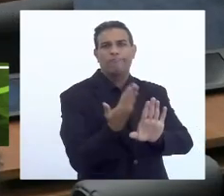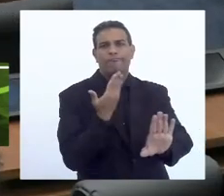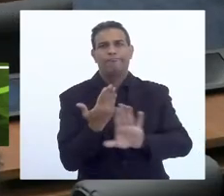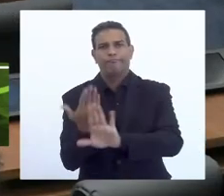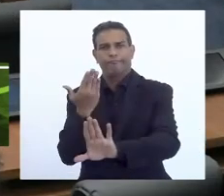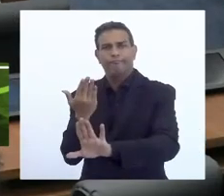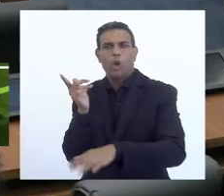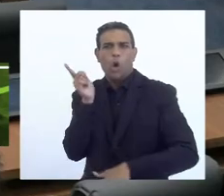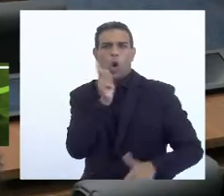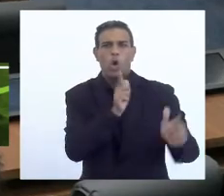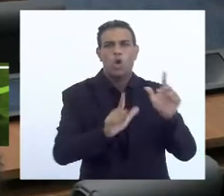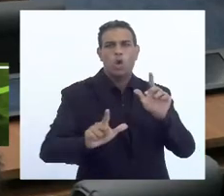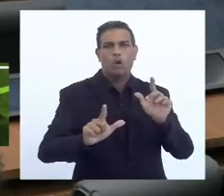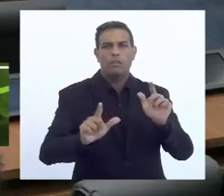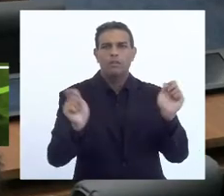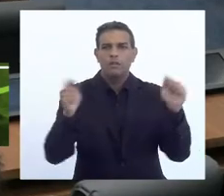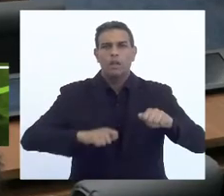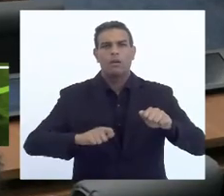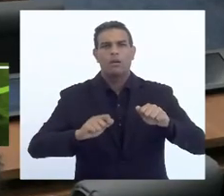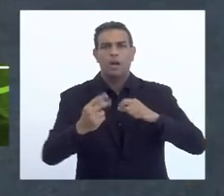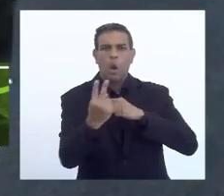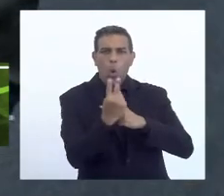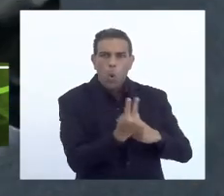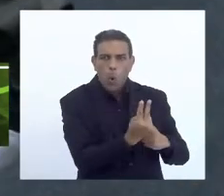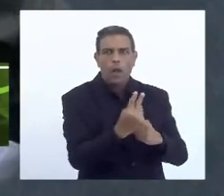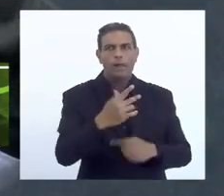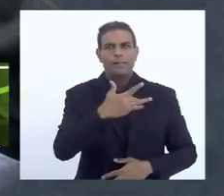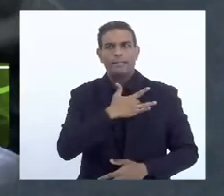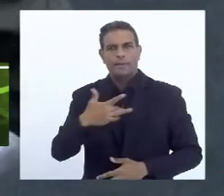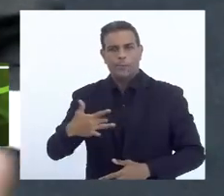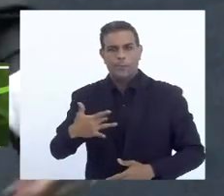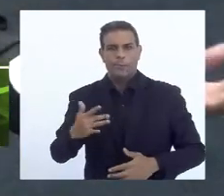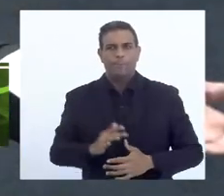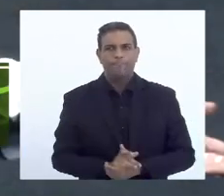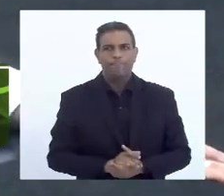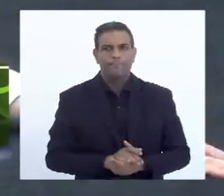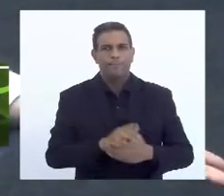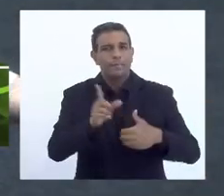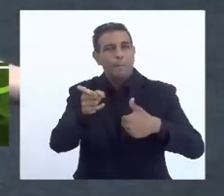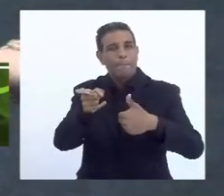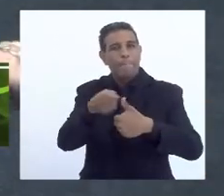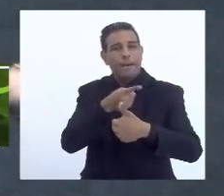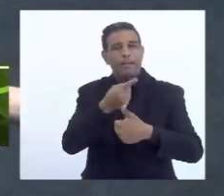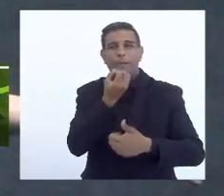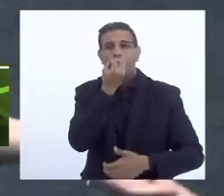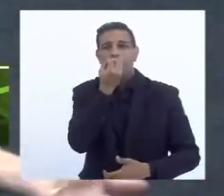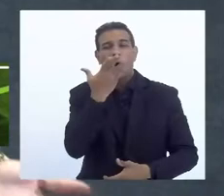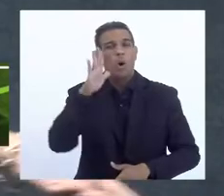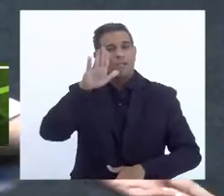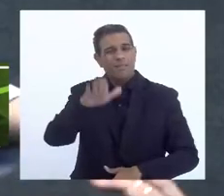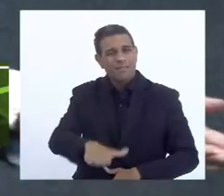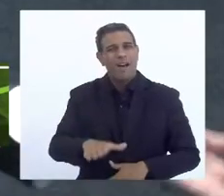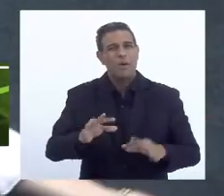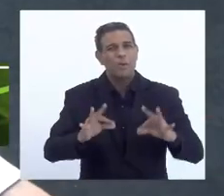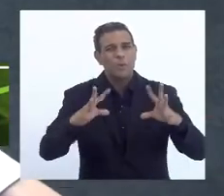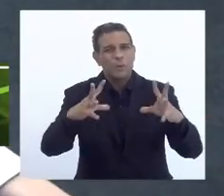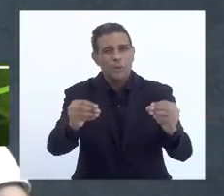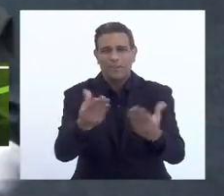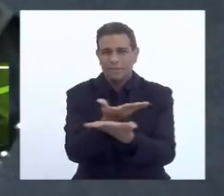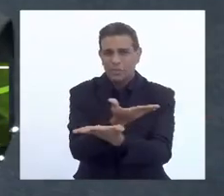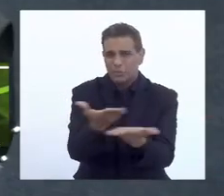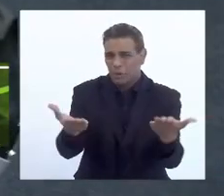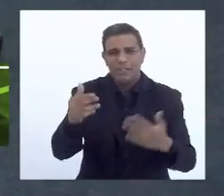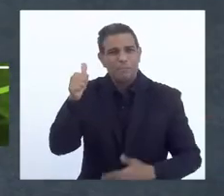que possamos ter o máximo de cuidado com a nossa saúde. Em primeiro lugar, boa tarde a todas e a